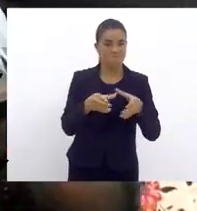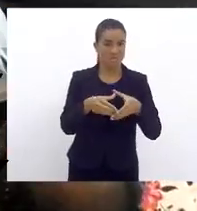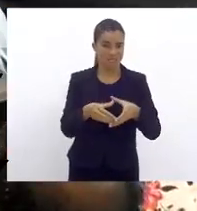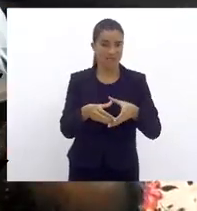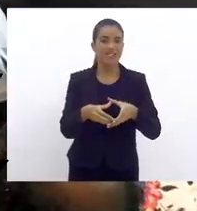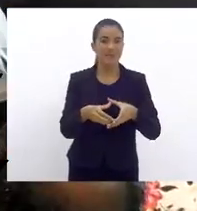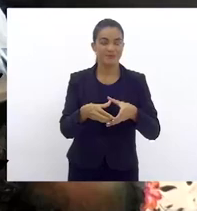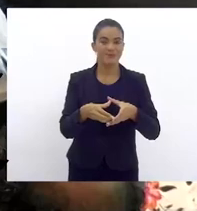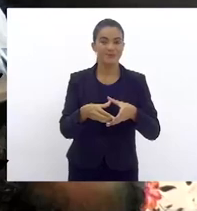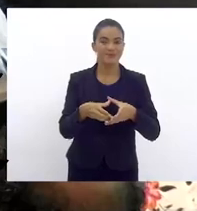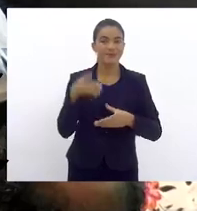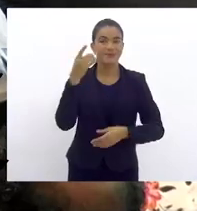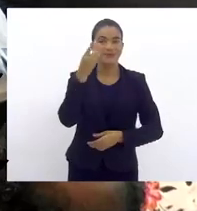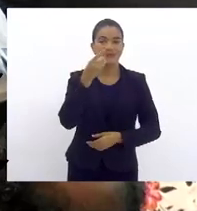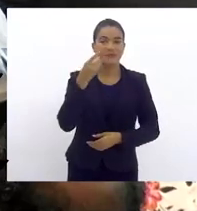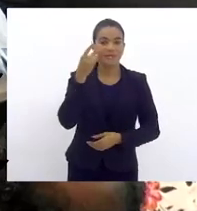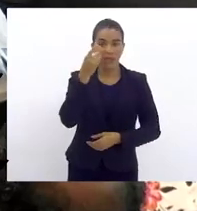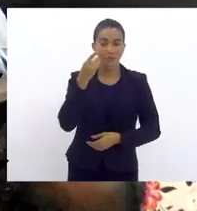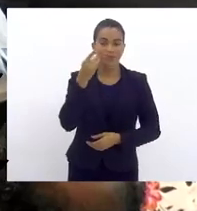deputada